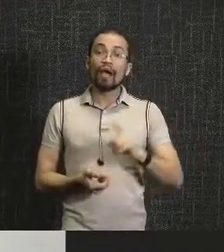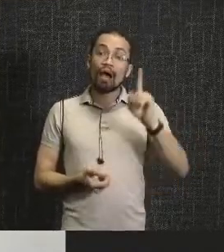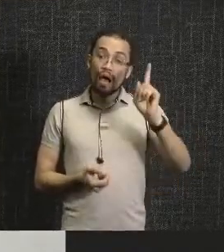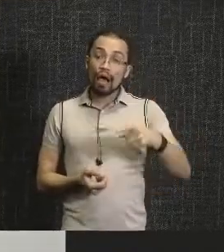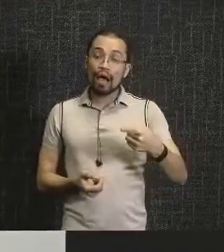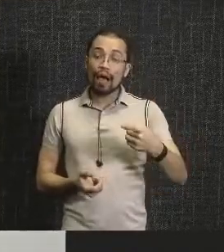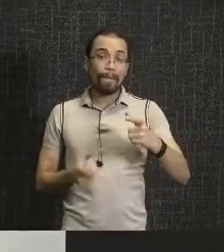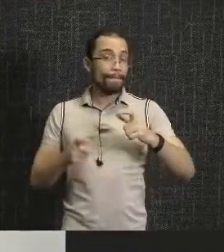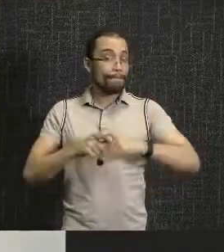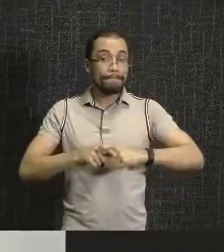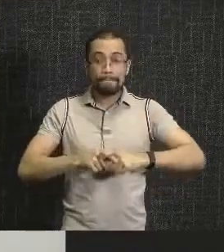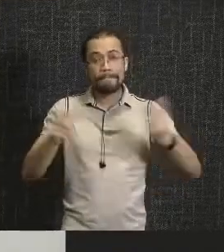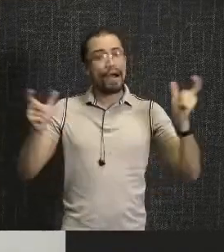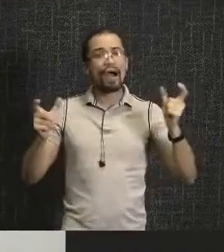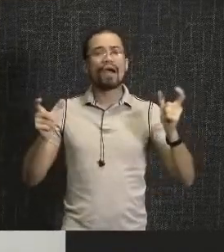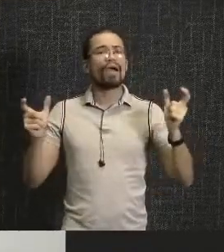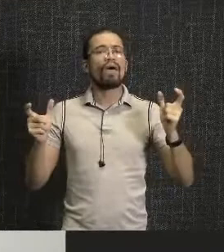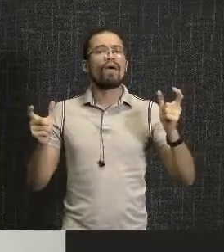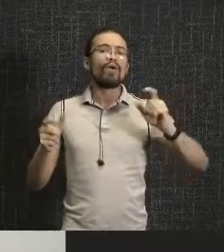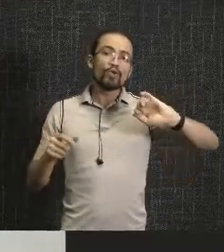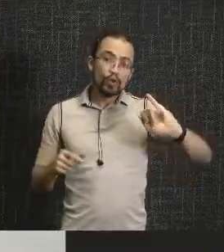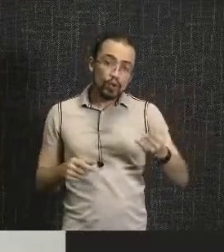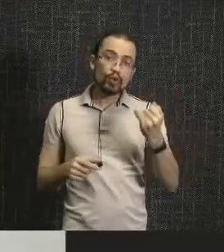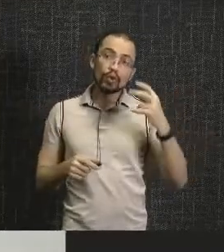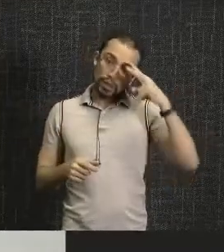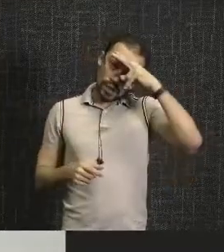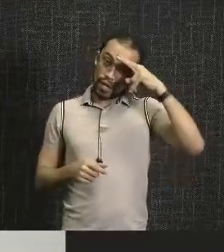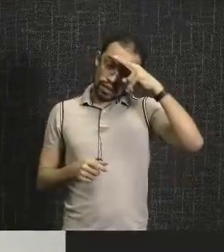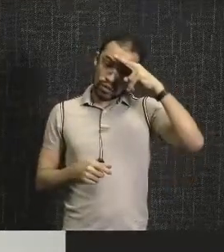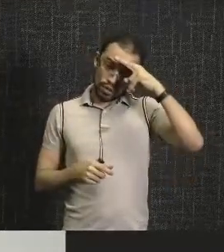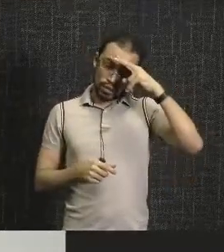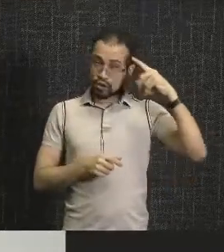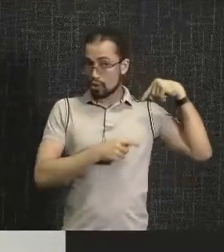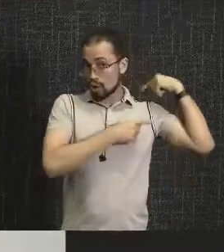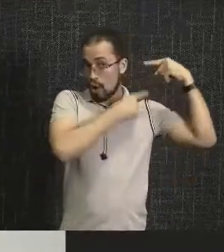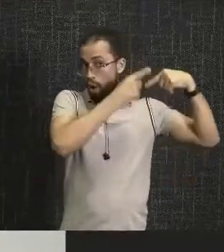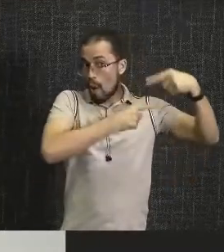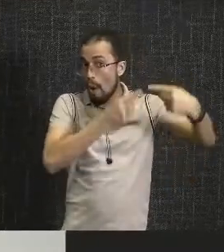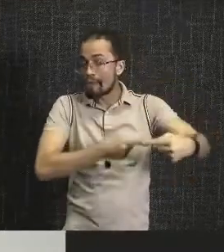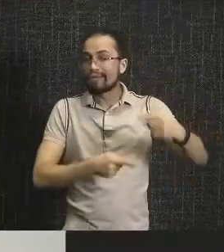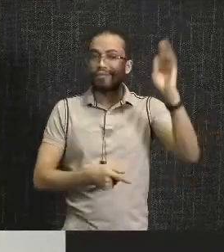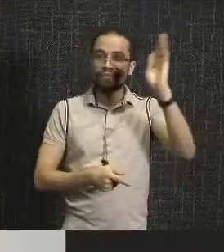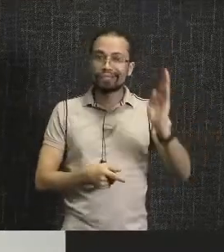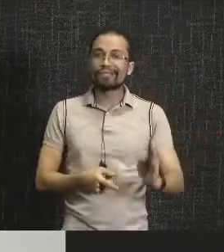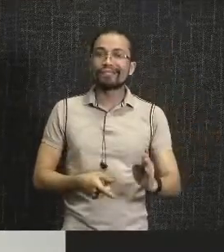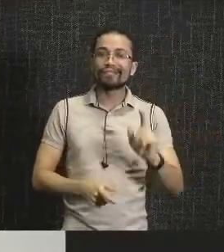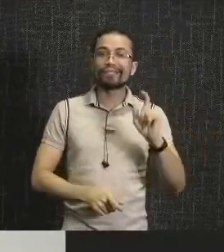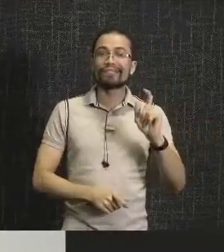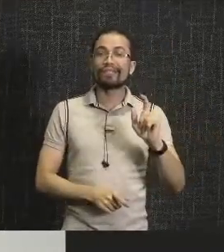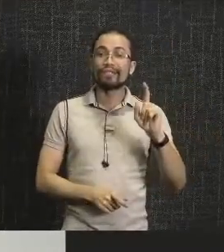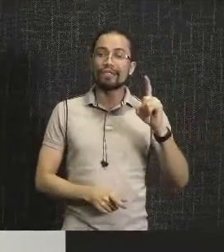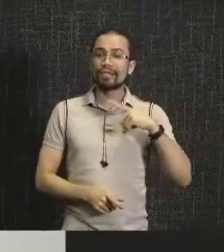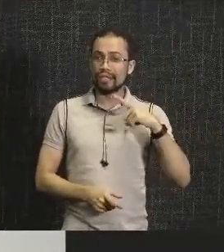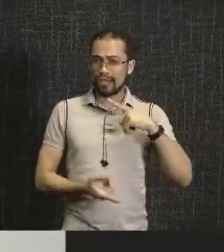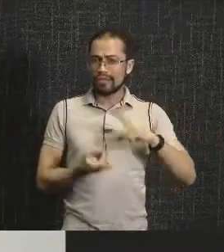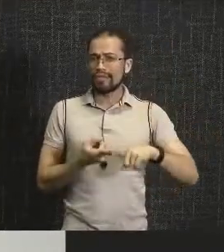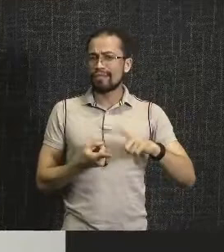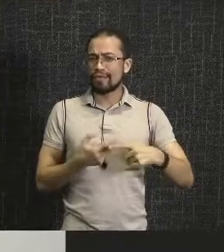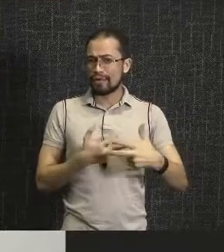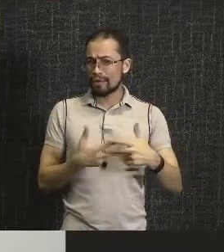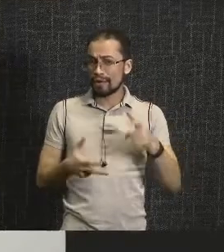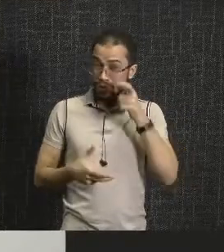do país. E uma coisa interessante que quem está